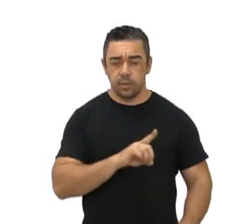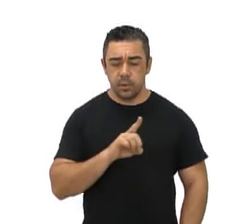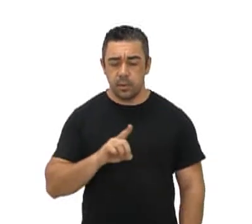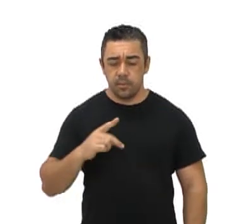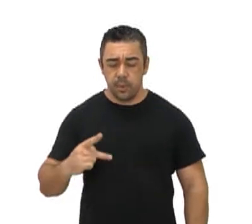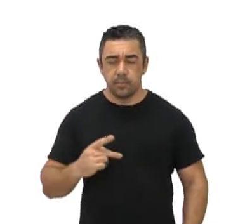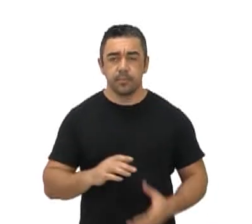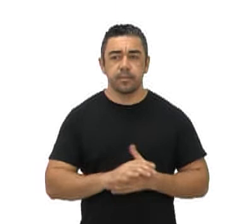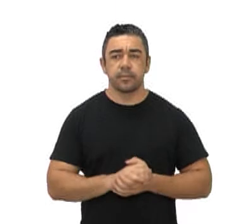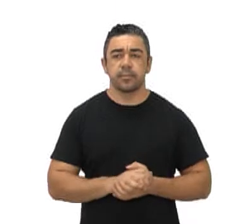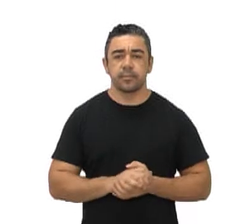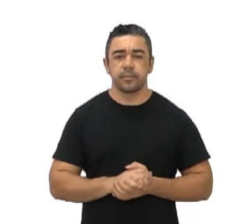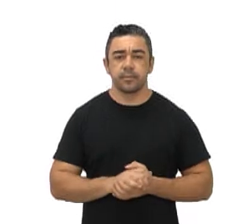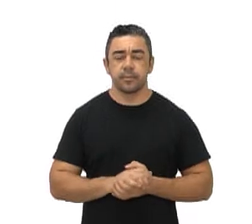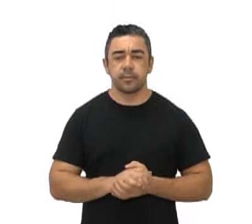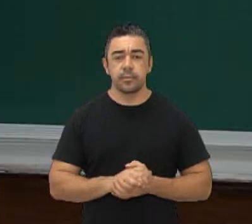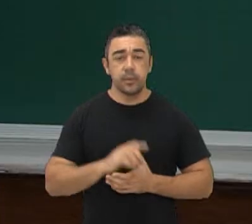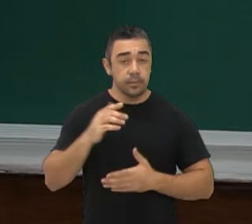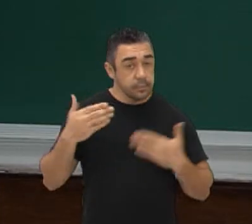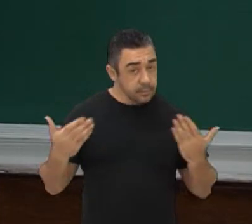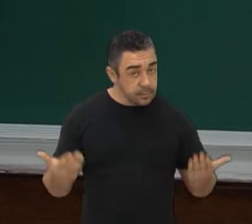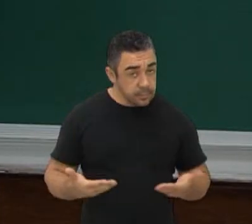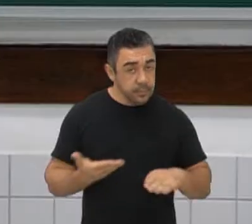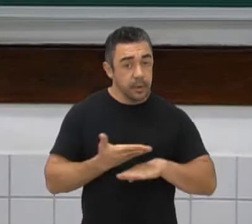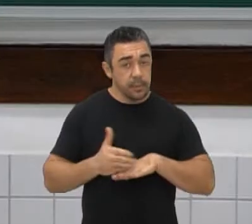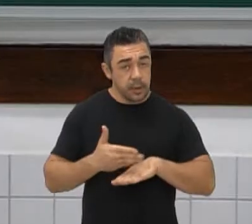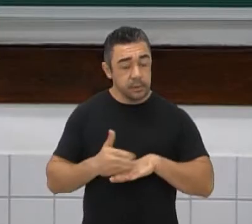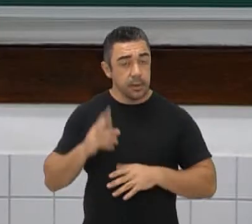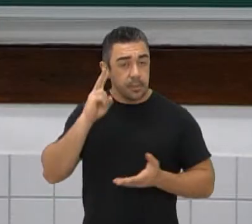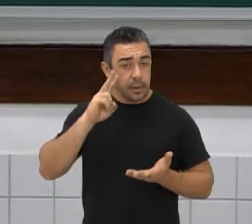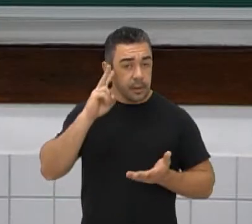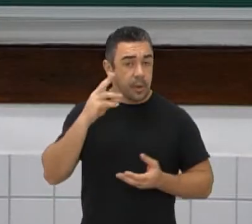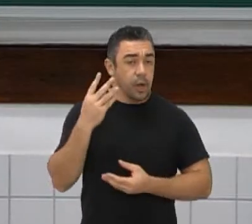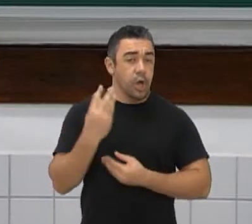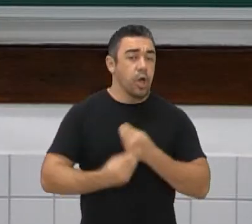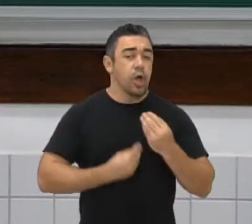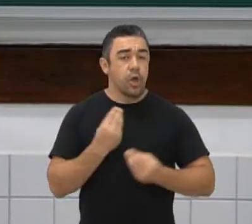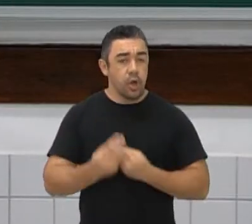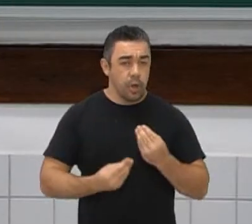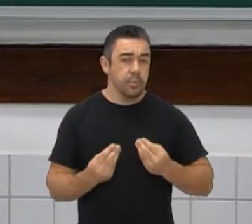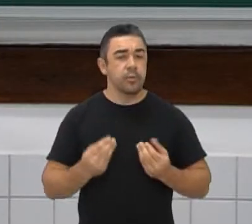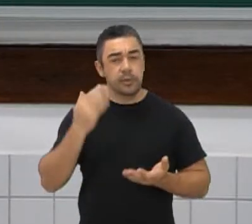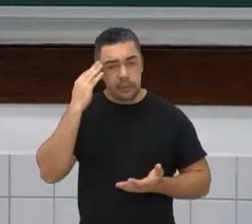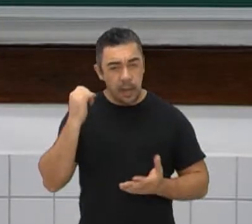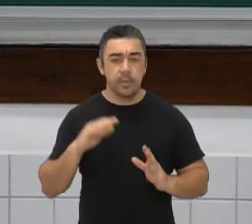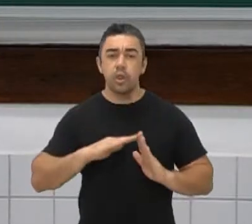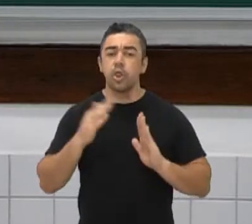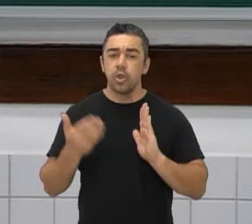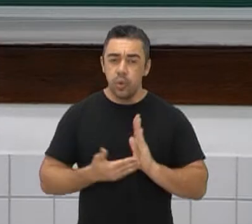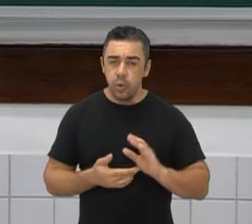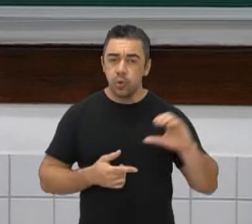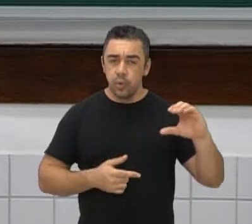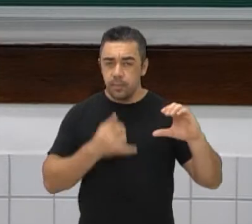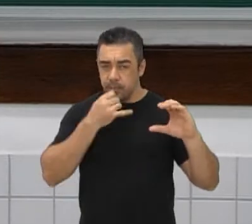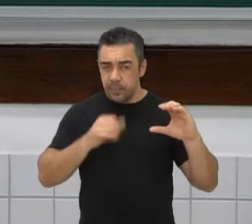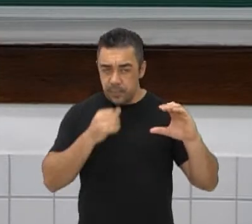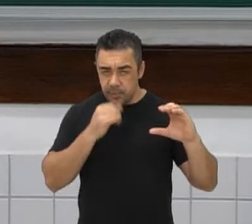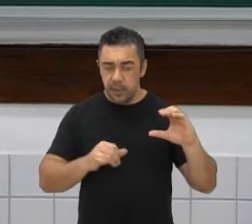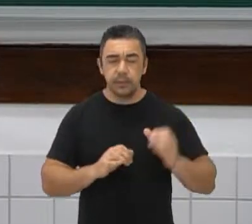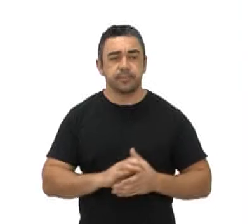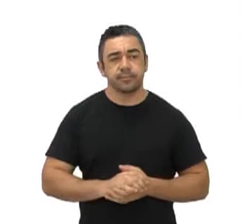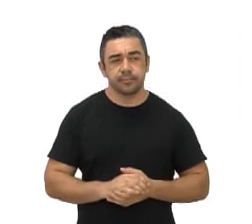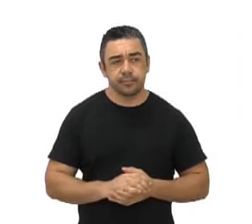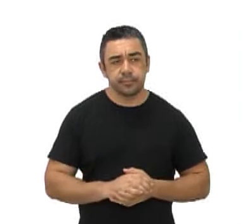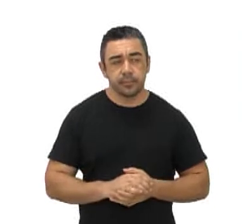pilhas. E vamos praticar um pouquinho para relembrar como que a gente sabe tudo sobre pilhas já. Então, a